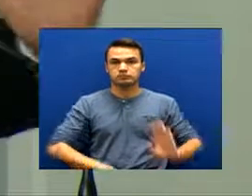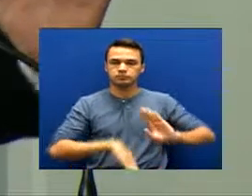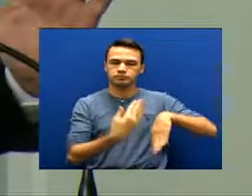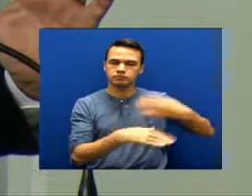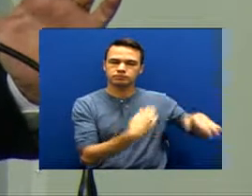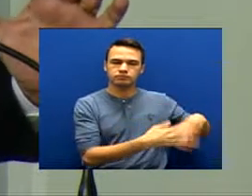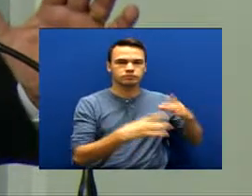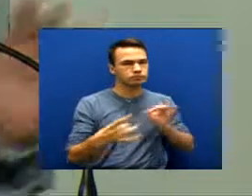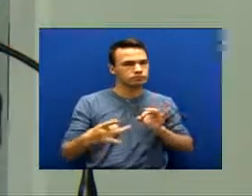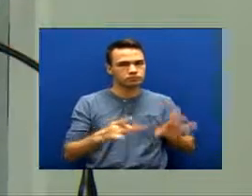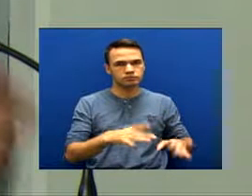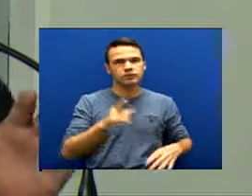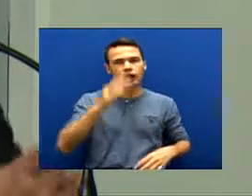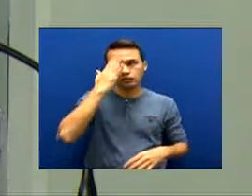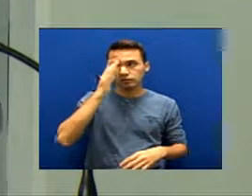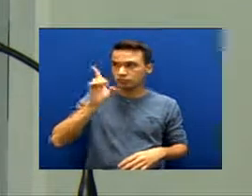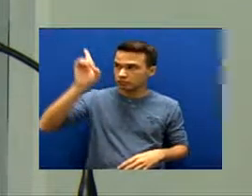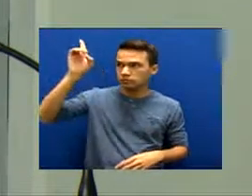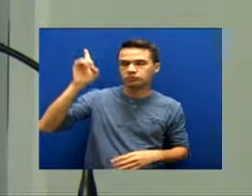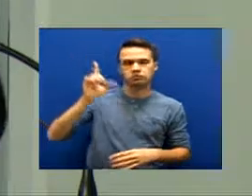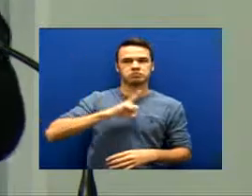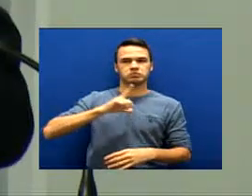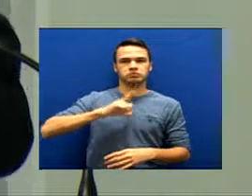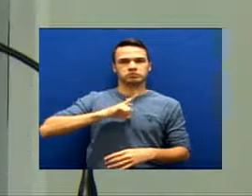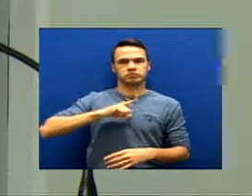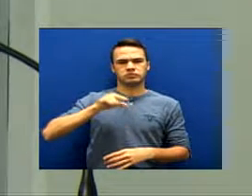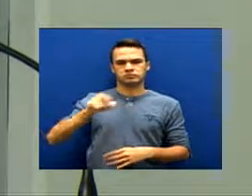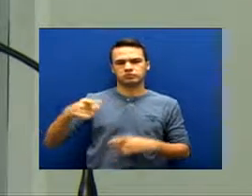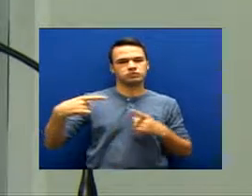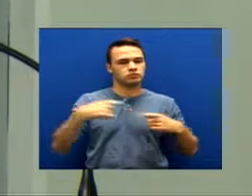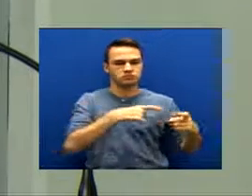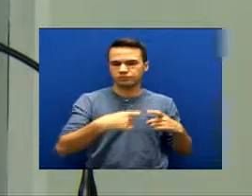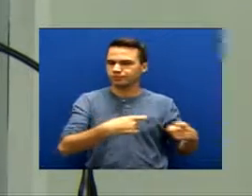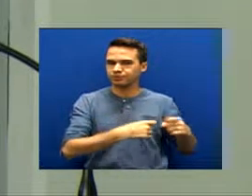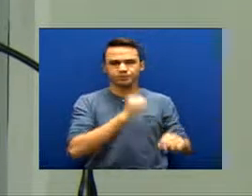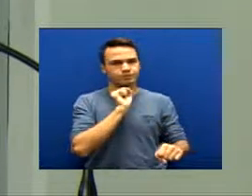O Salmo fala de turbulências. O Salmo fala